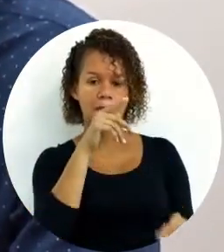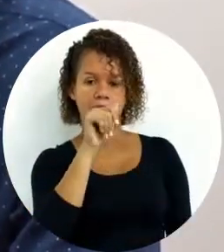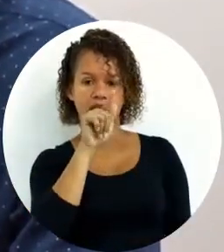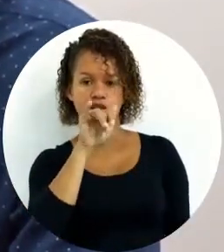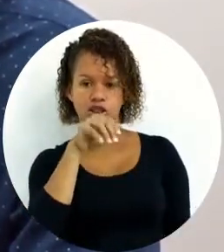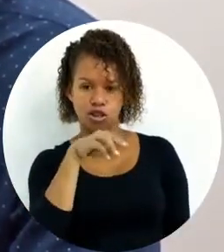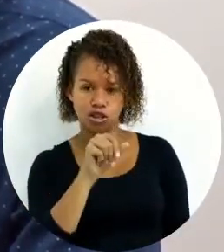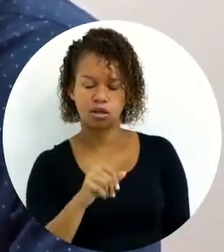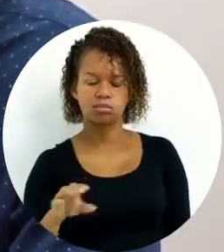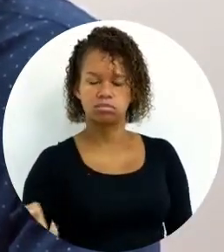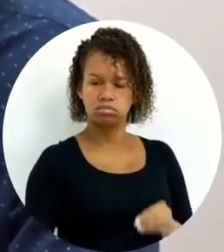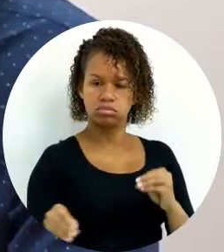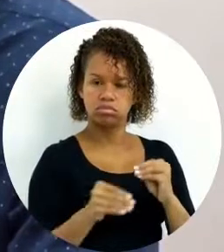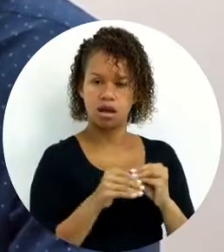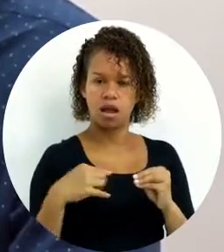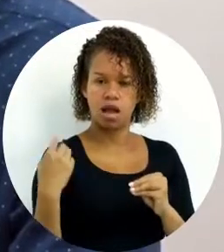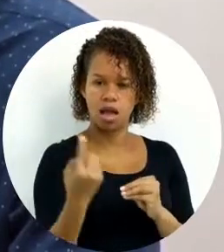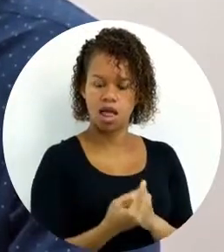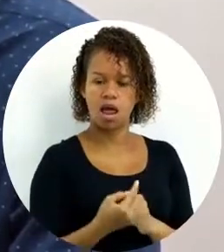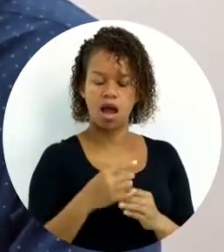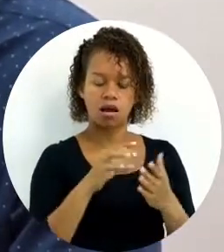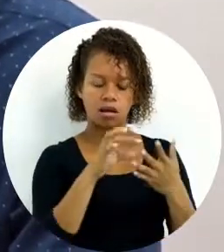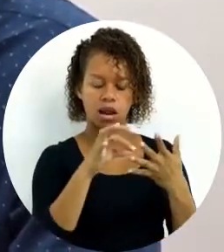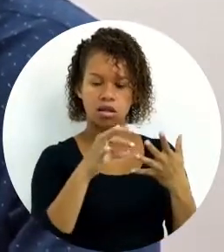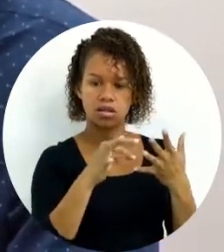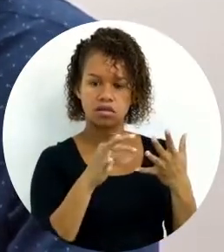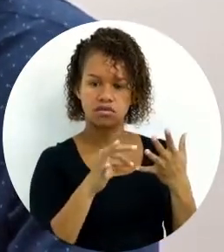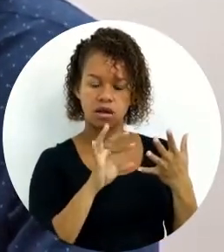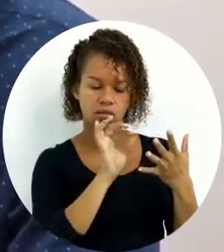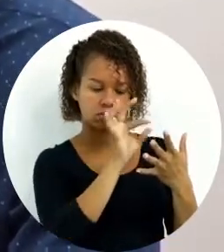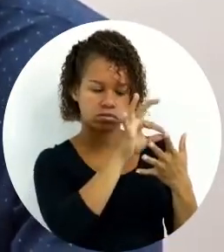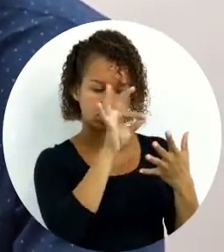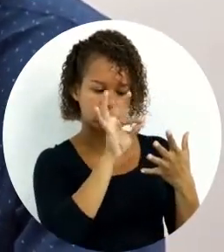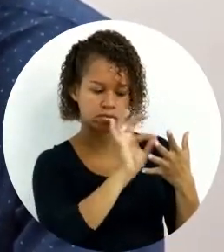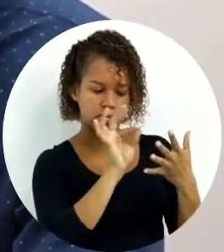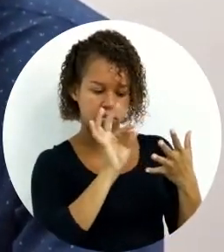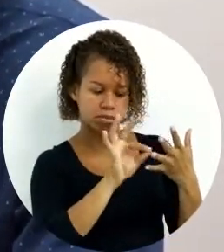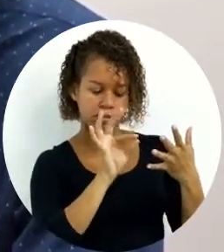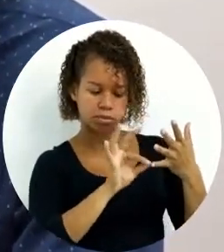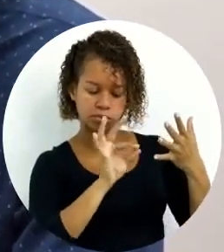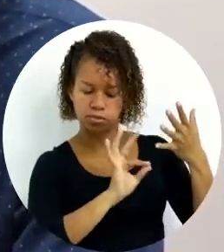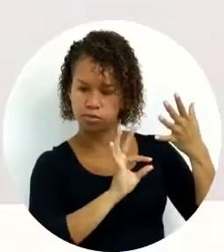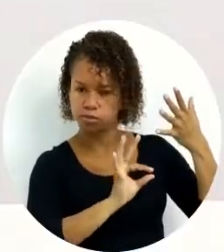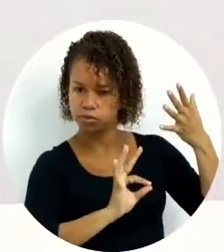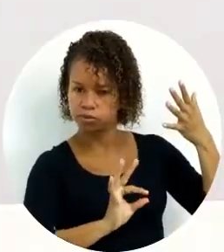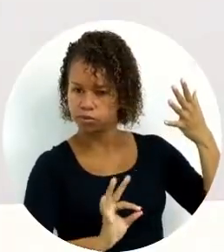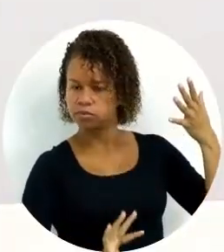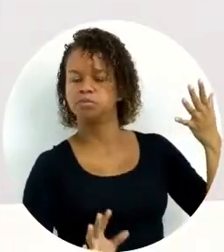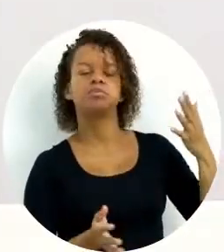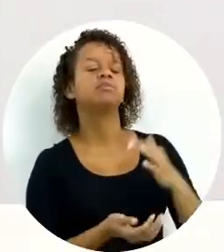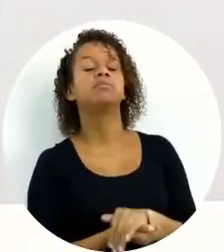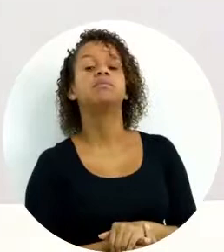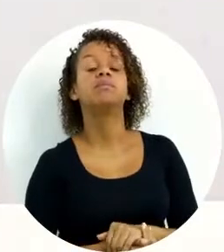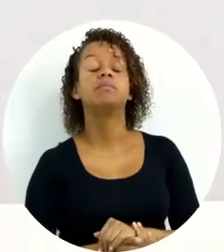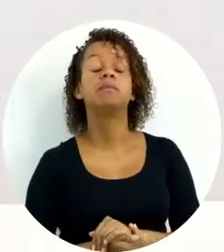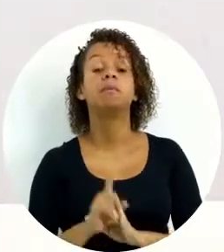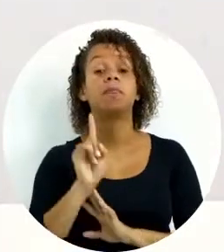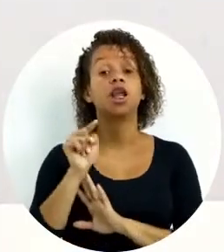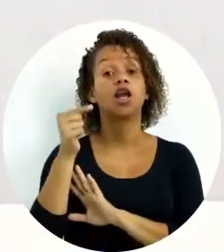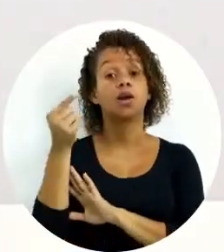e elencar elas de forma a classificar por categorias ou subcategorias.